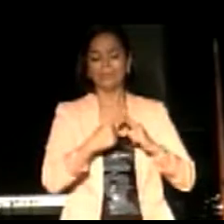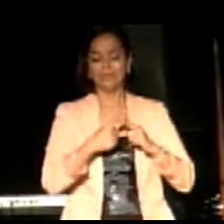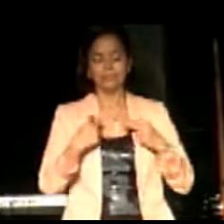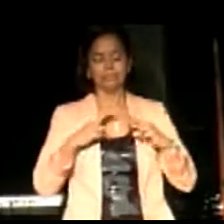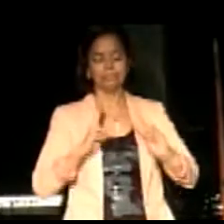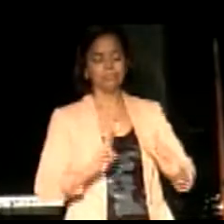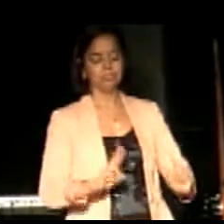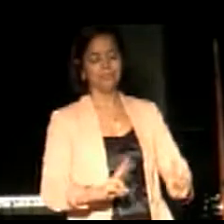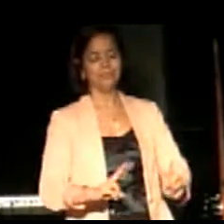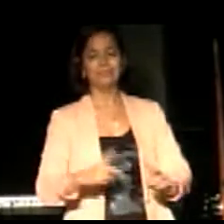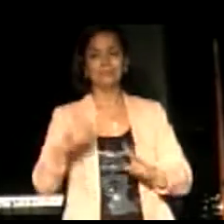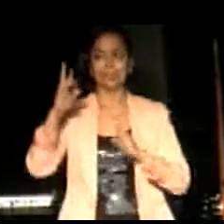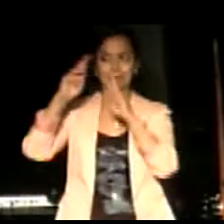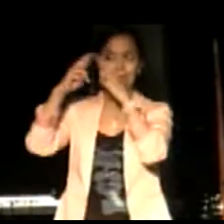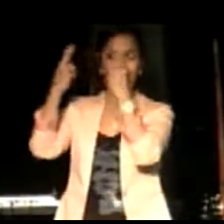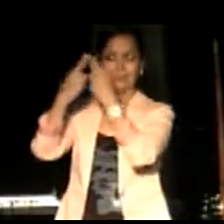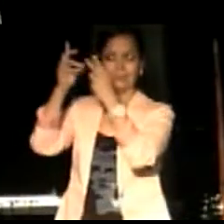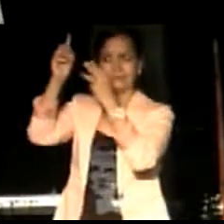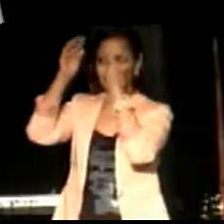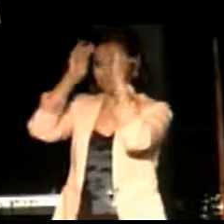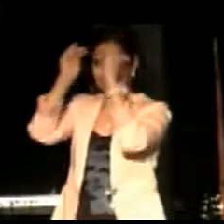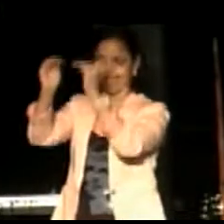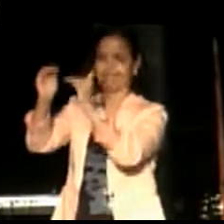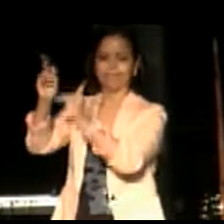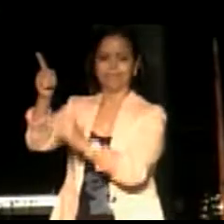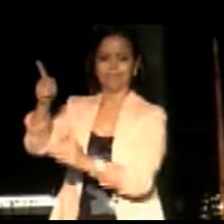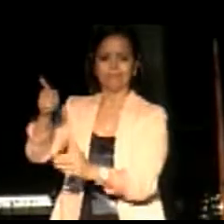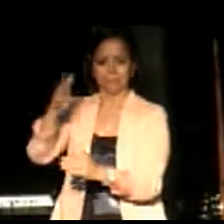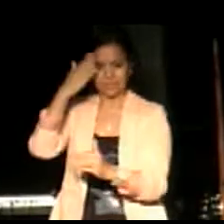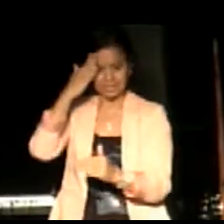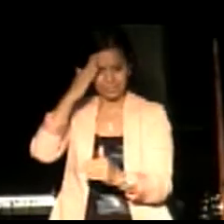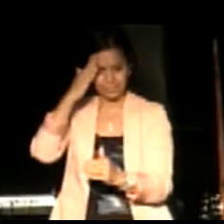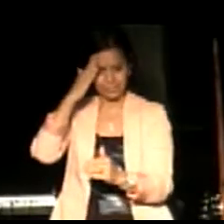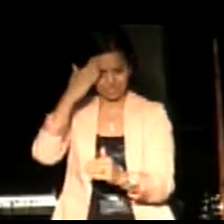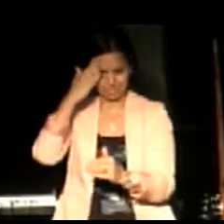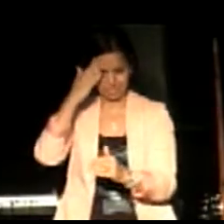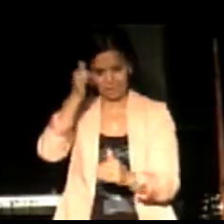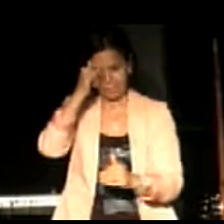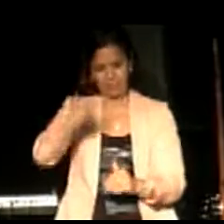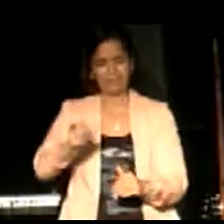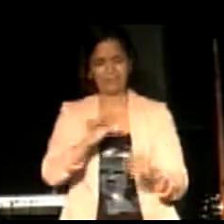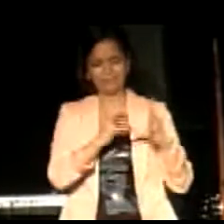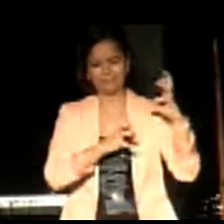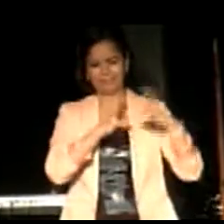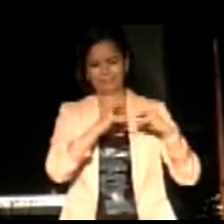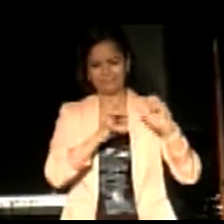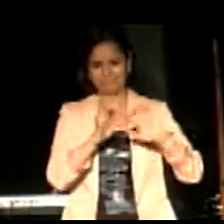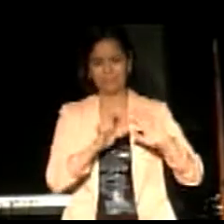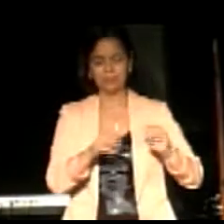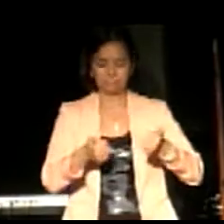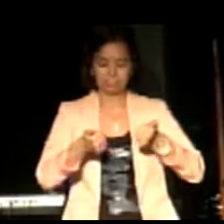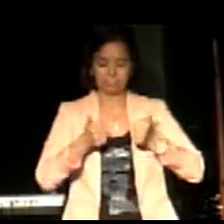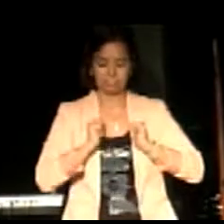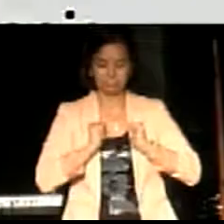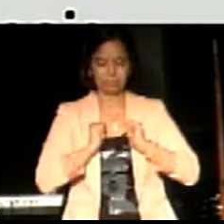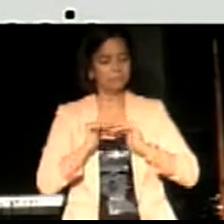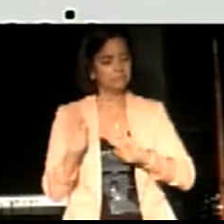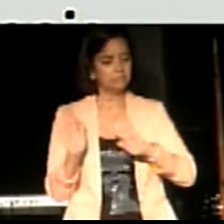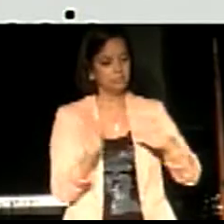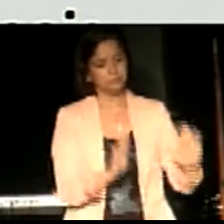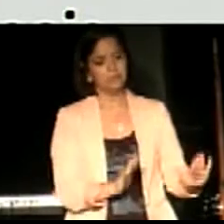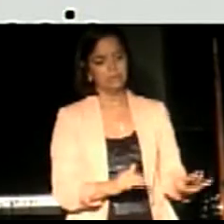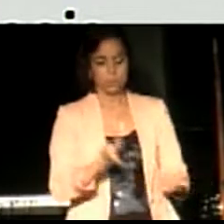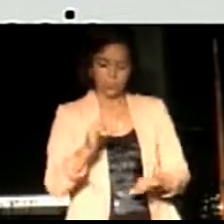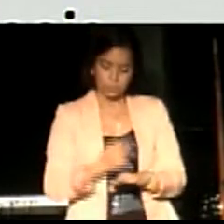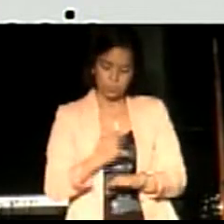Porque manso é aquele que não fica a reivindicar os seus direitos e abre mão, está disposto a